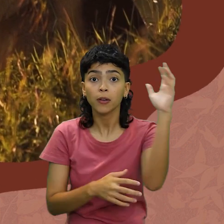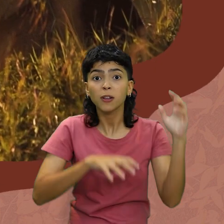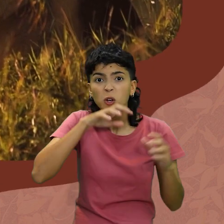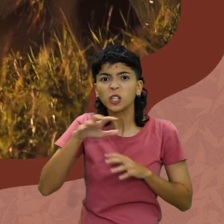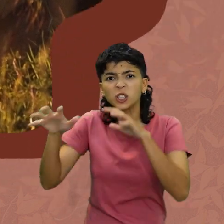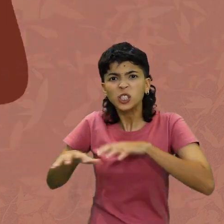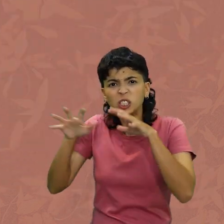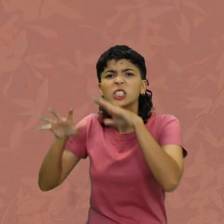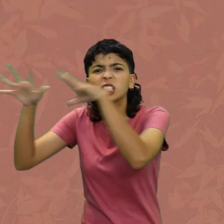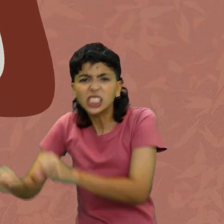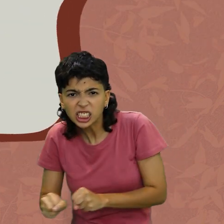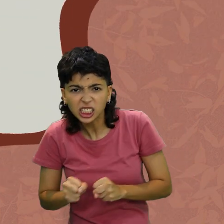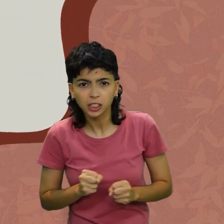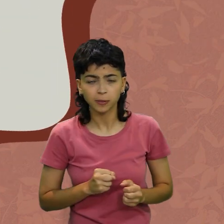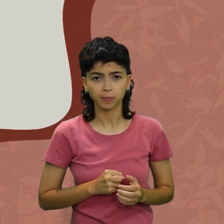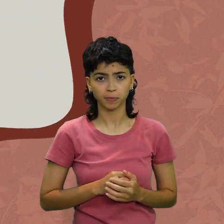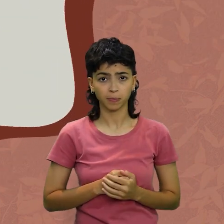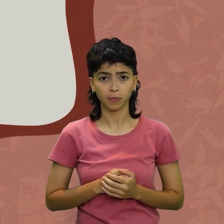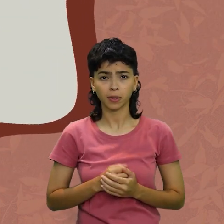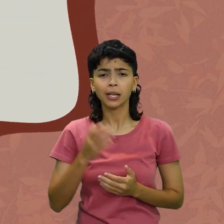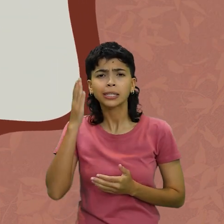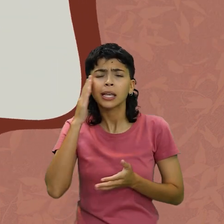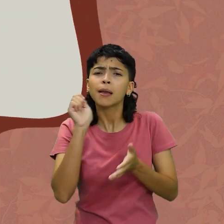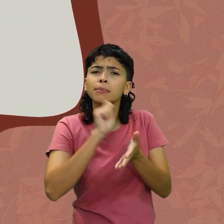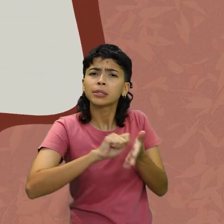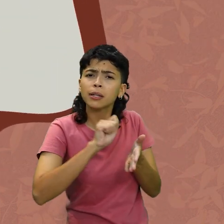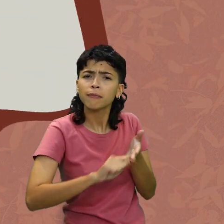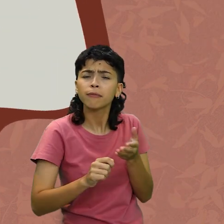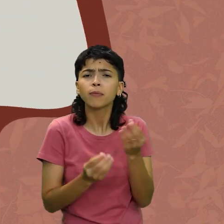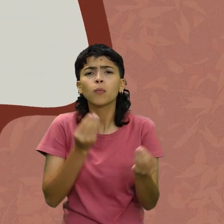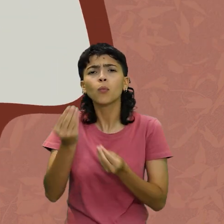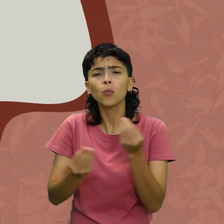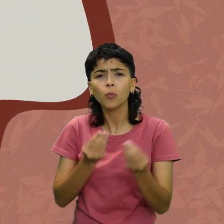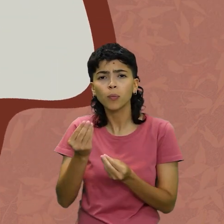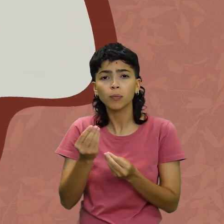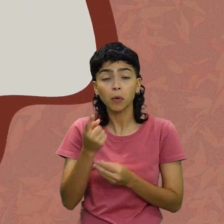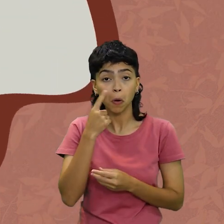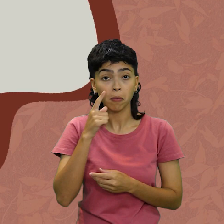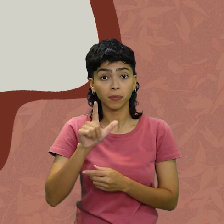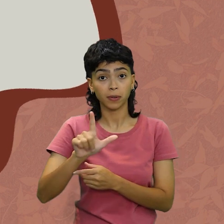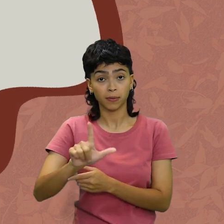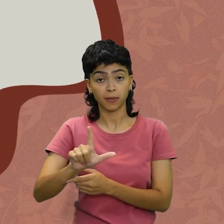africanas onde vivem. Você sabe como escreve a palavra leão?